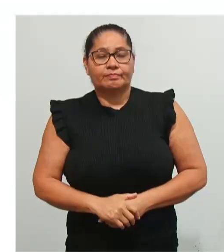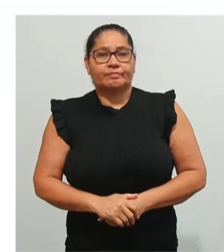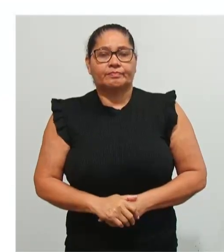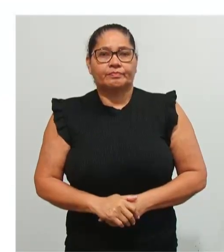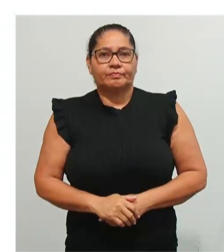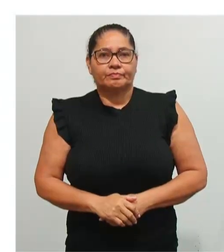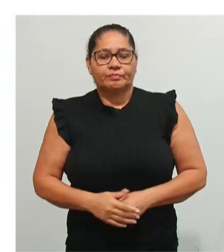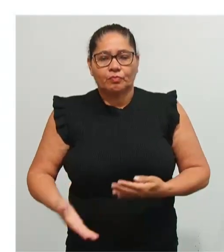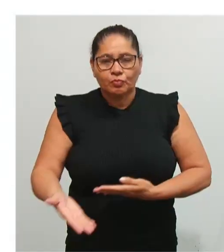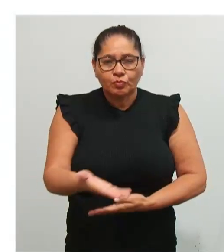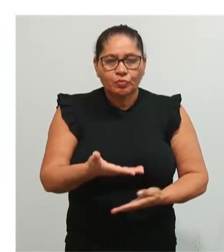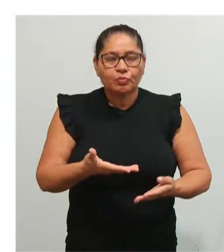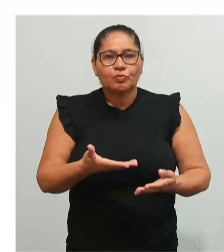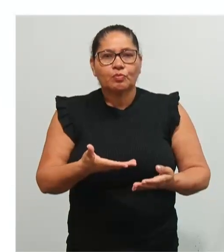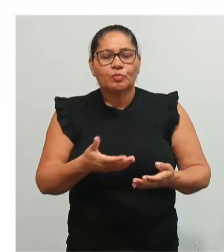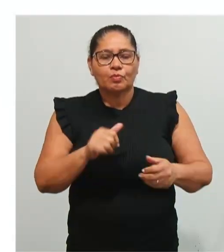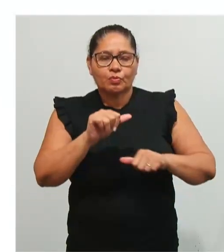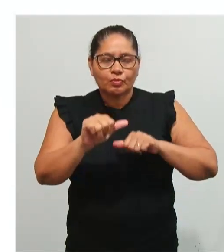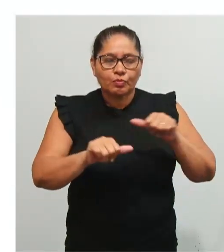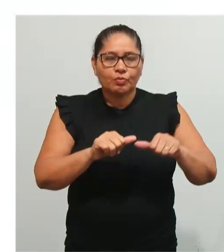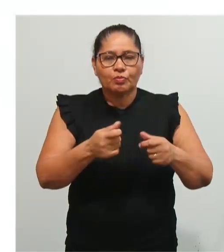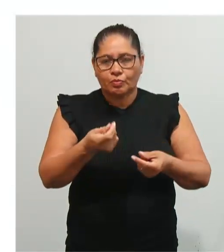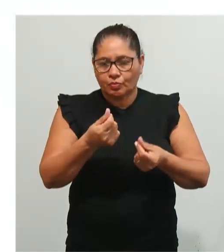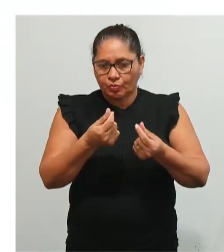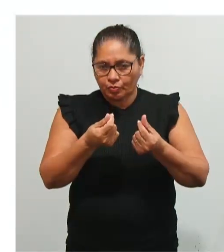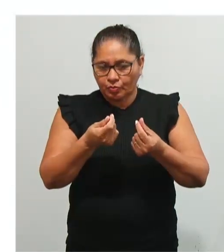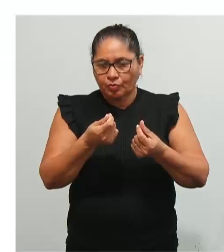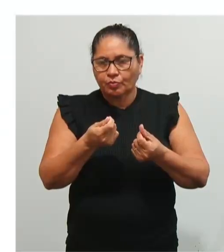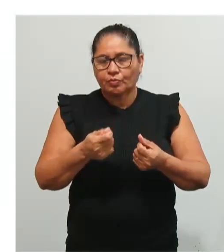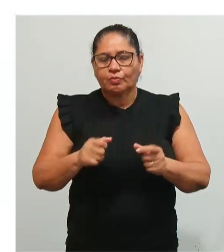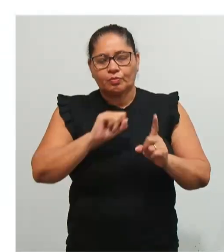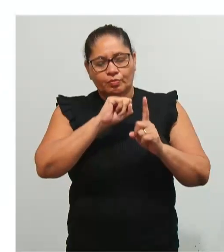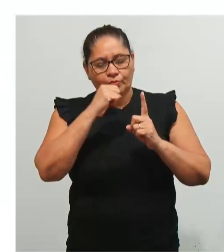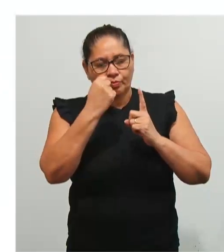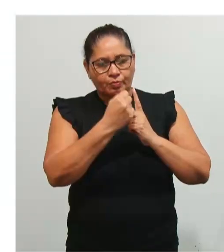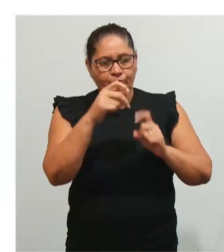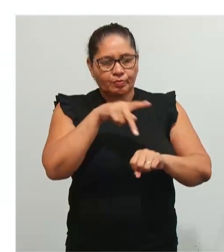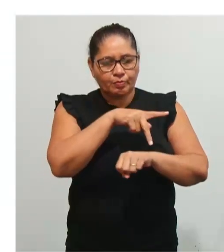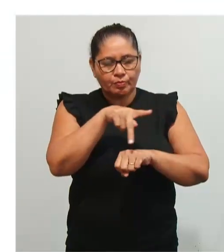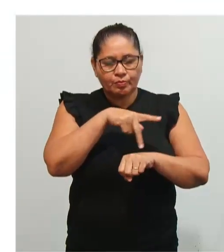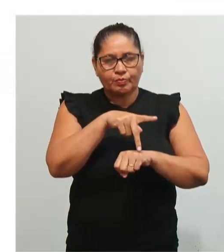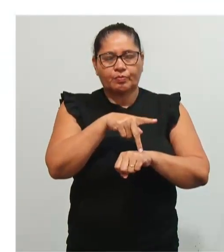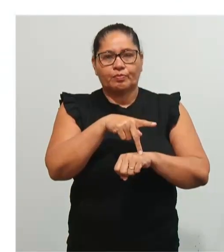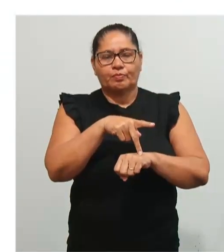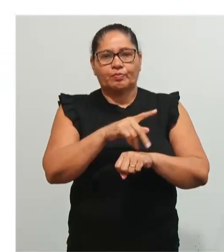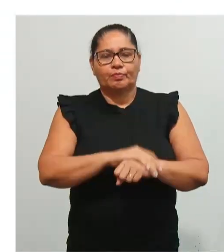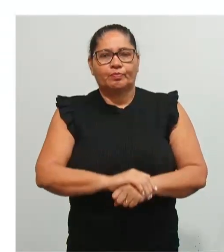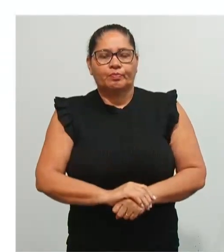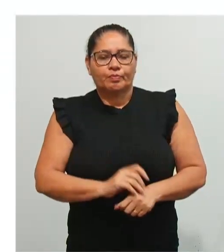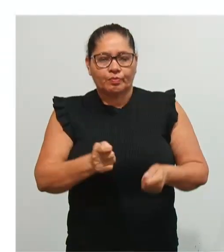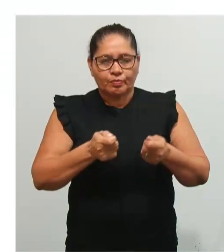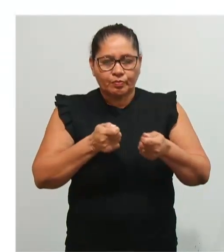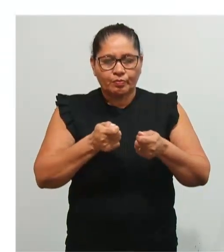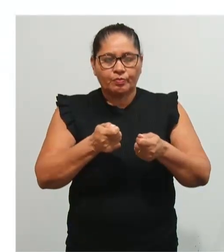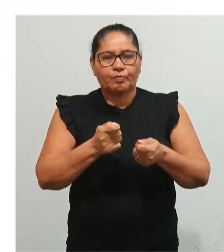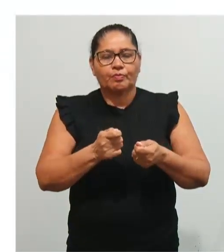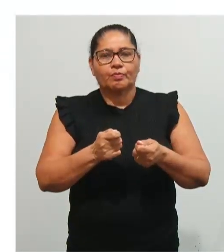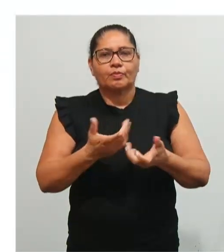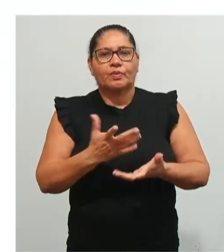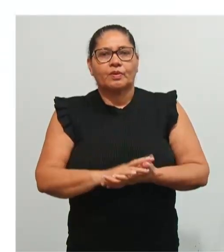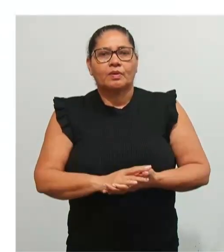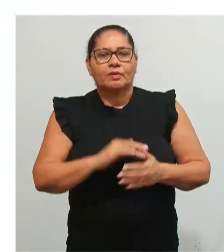refere-se à forma como os recursos econômicos e sociais de um país são gerenciados, com vistas a promover